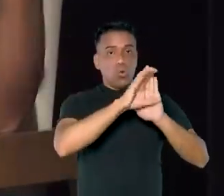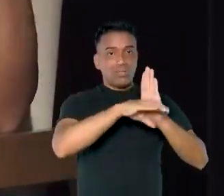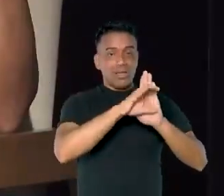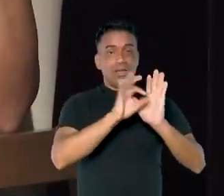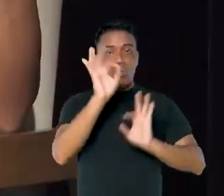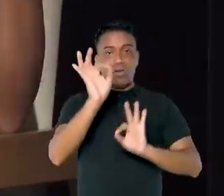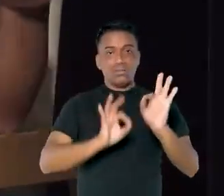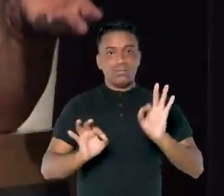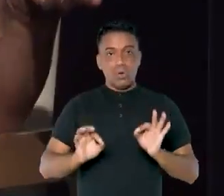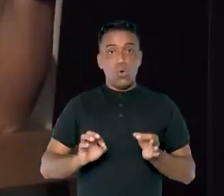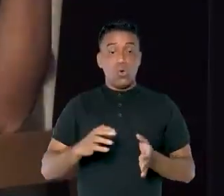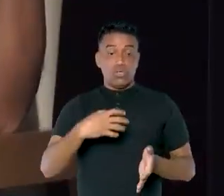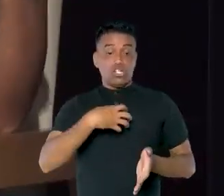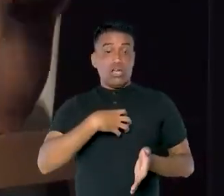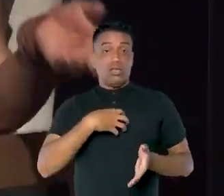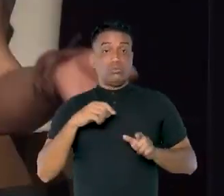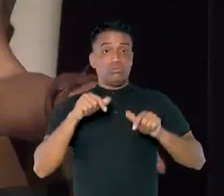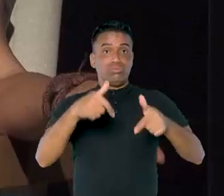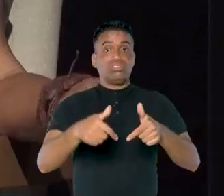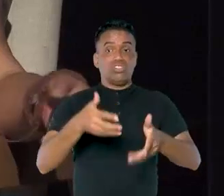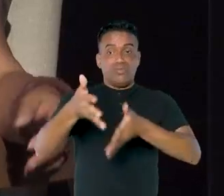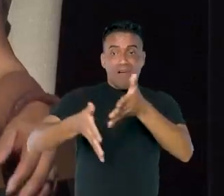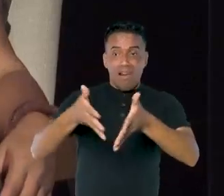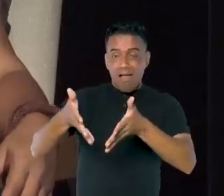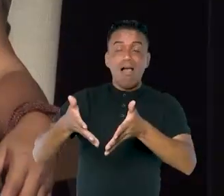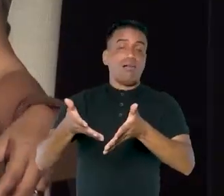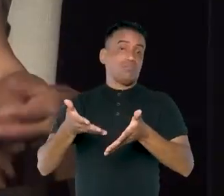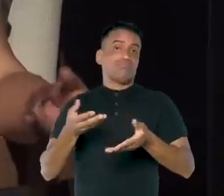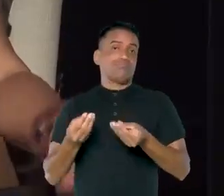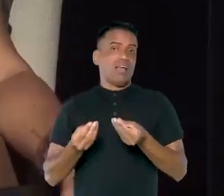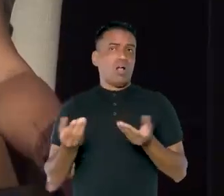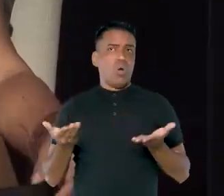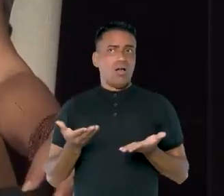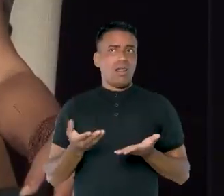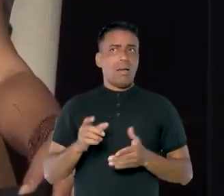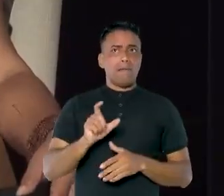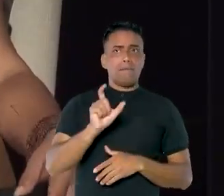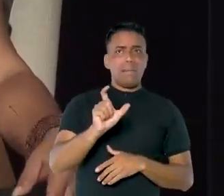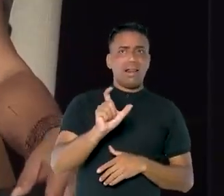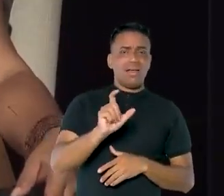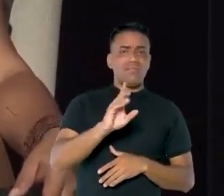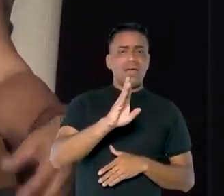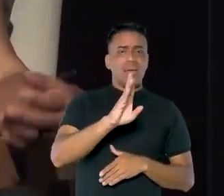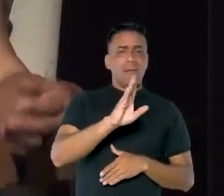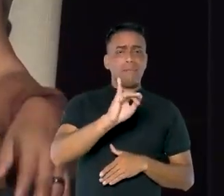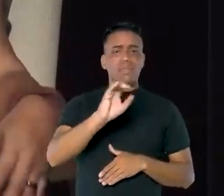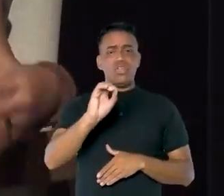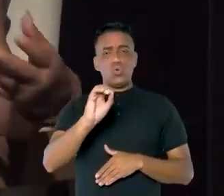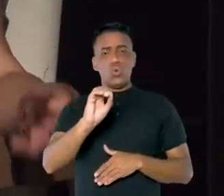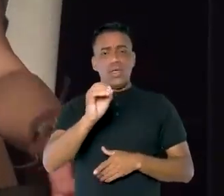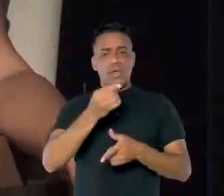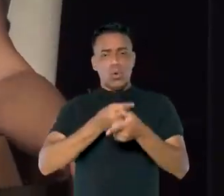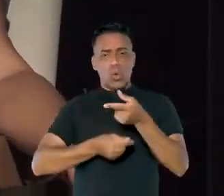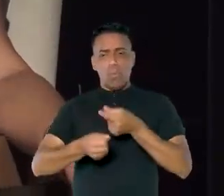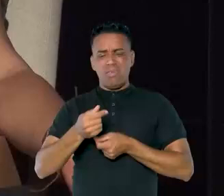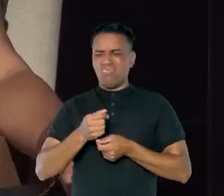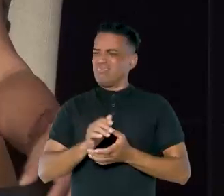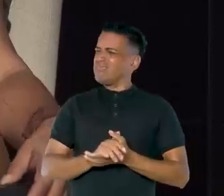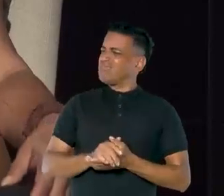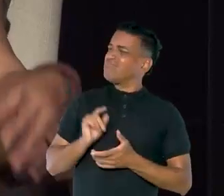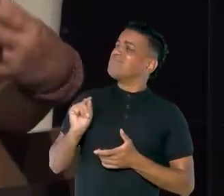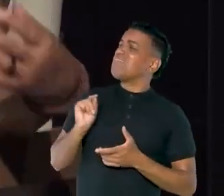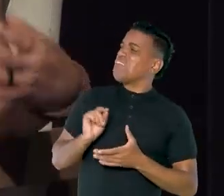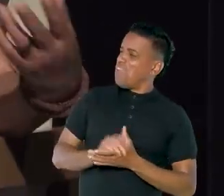organizou metodologias de como falar, de como abordar, e agora vem a palavra bioeconomia. E aí as mulheres, o que é